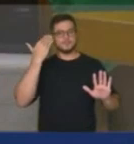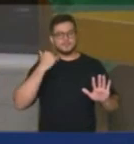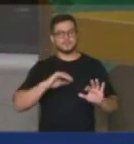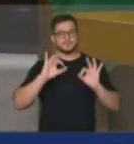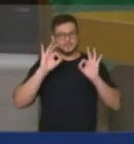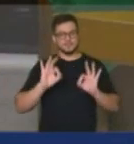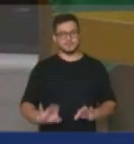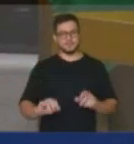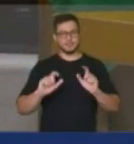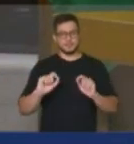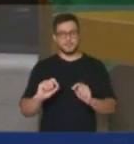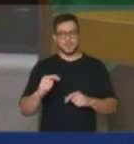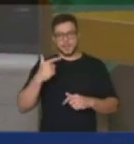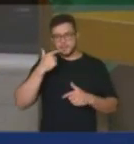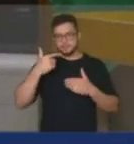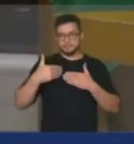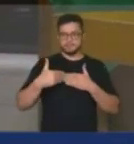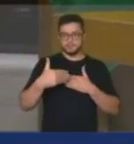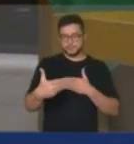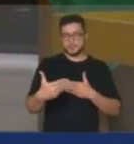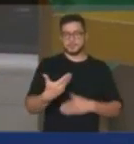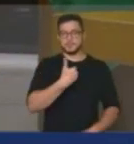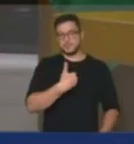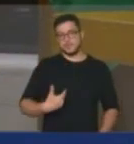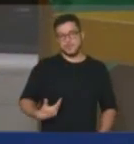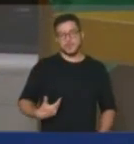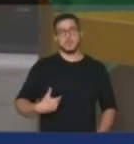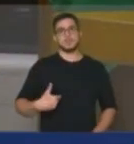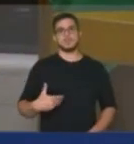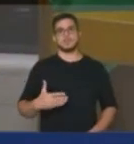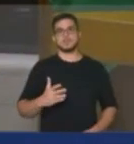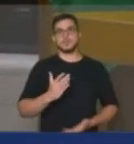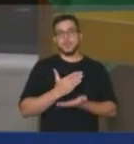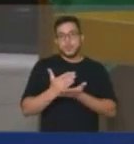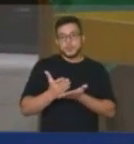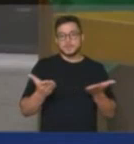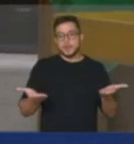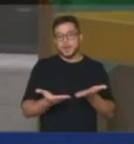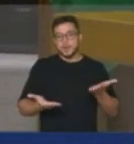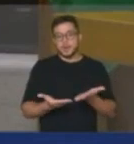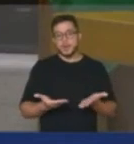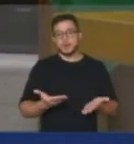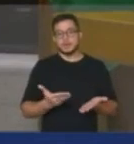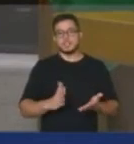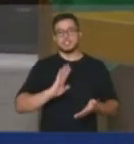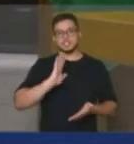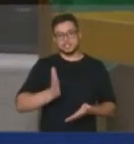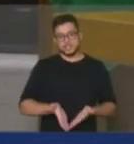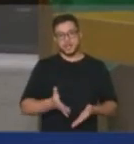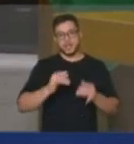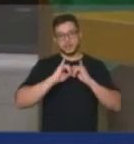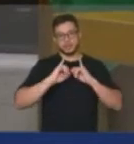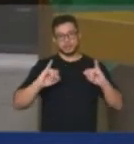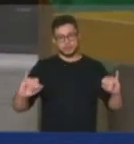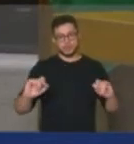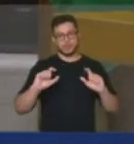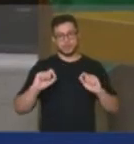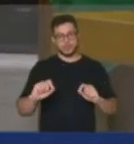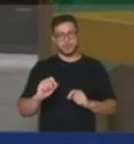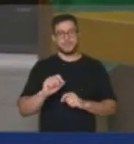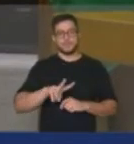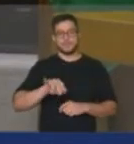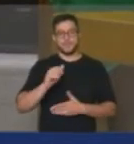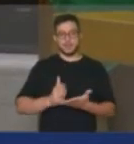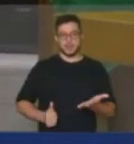poucos dias de governo que teve do presidente Lula, com a anunciação novamente da ampliação do compra direta,